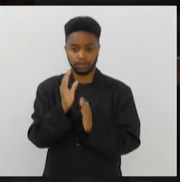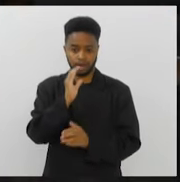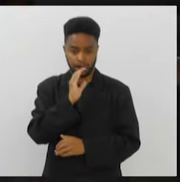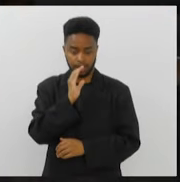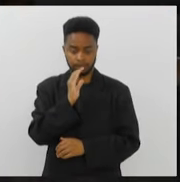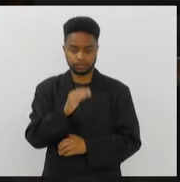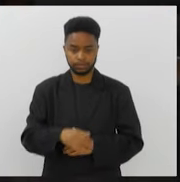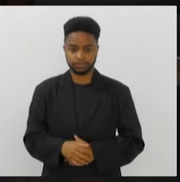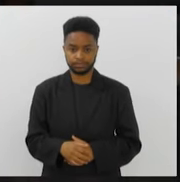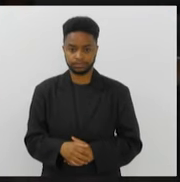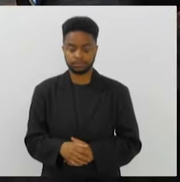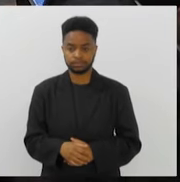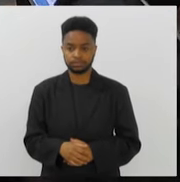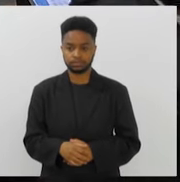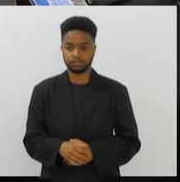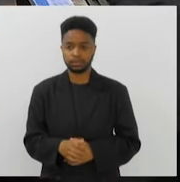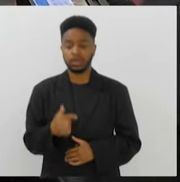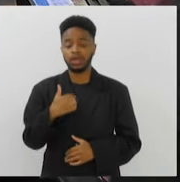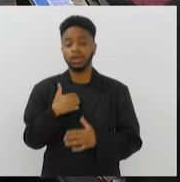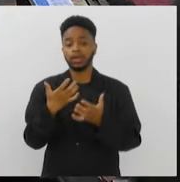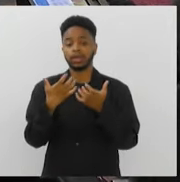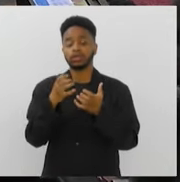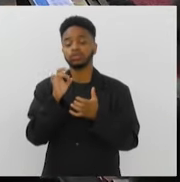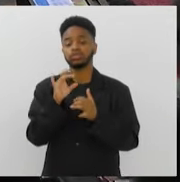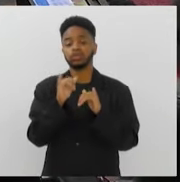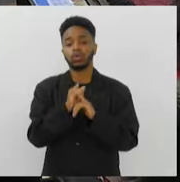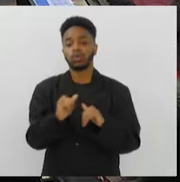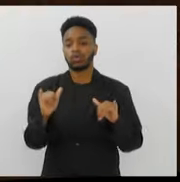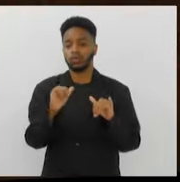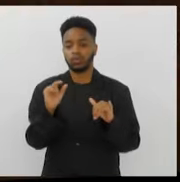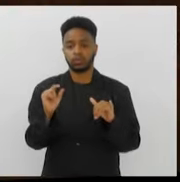serei breve. Muito. Não, eu queria dizer, presidente,